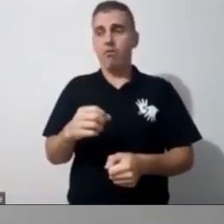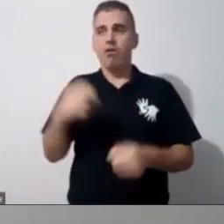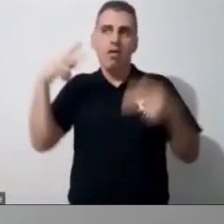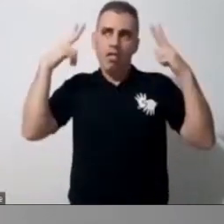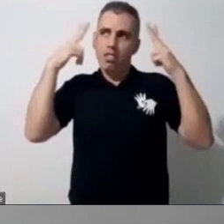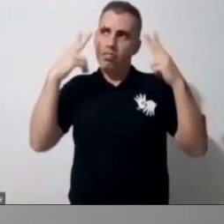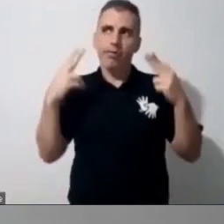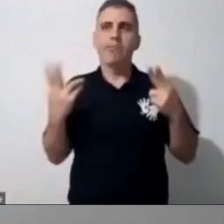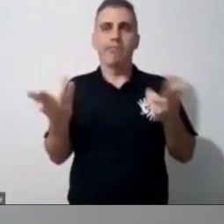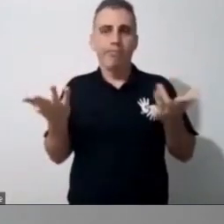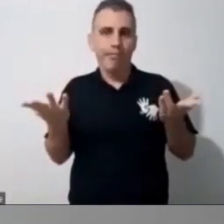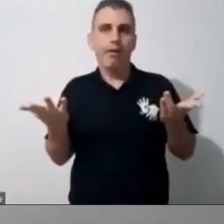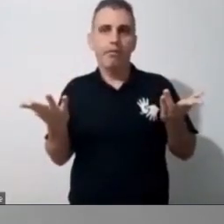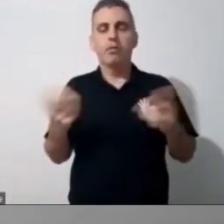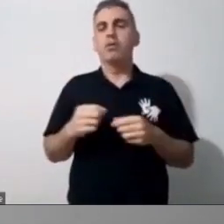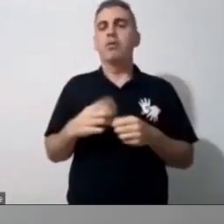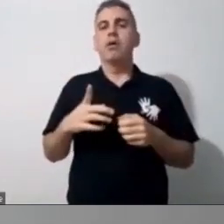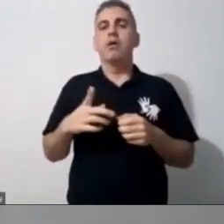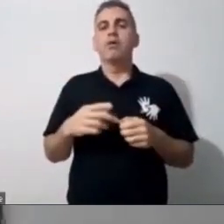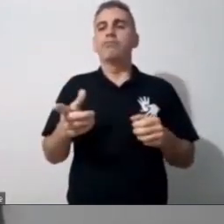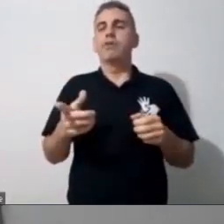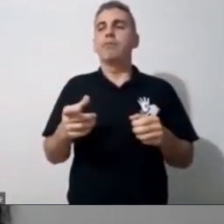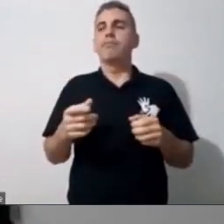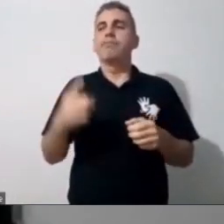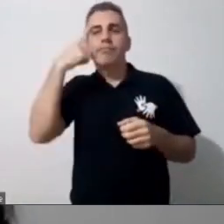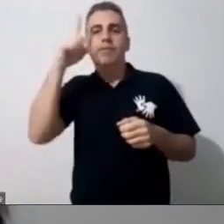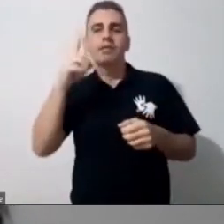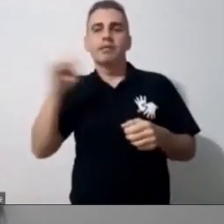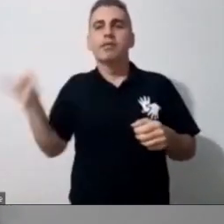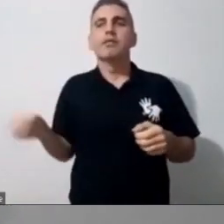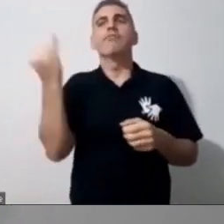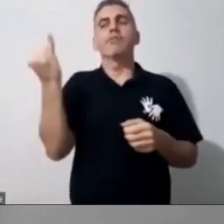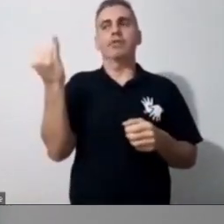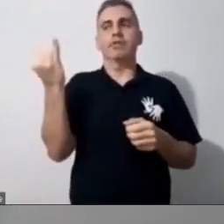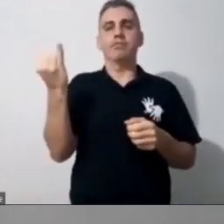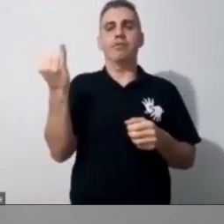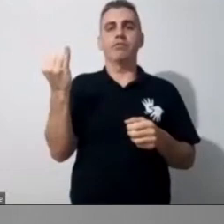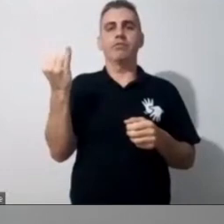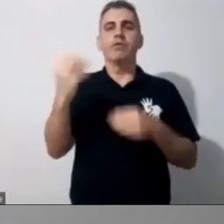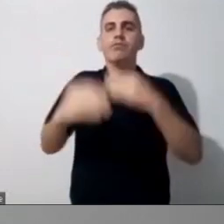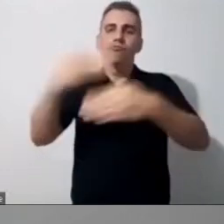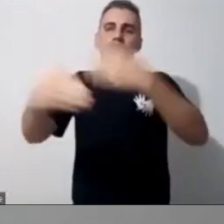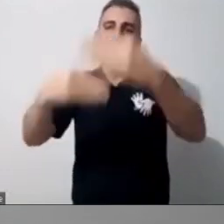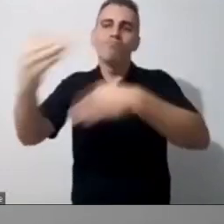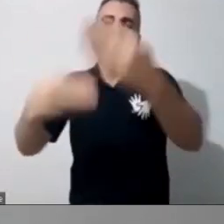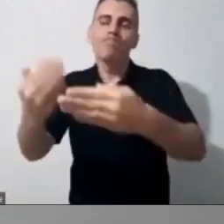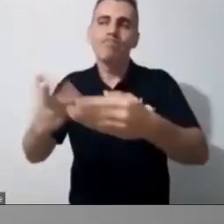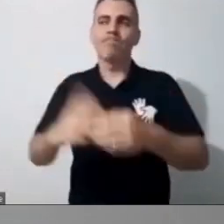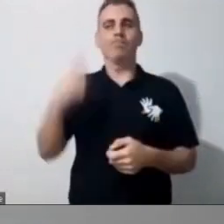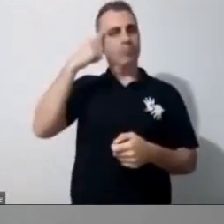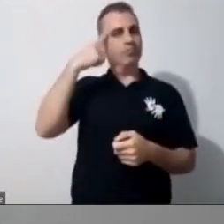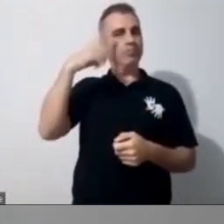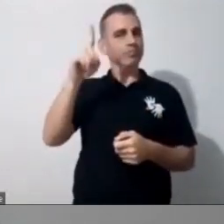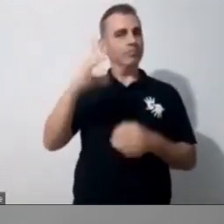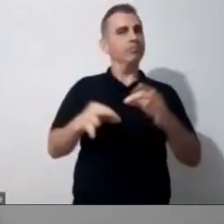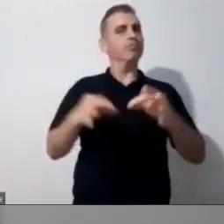e não nas possibilidades, tu não vai ver essa progressão, né? Então eu penso assim que o planejamento,